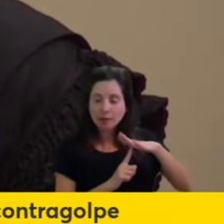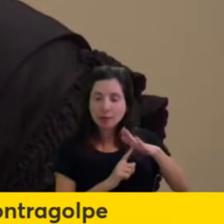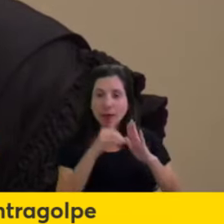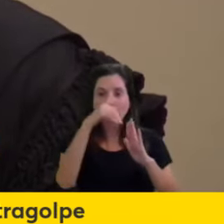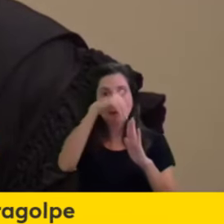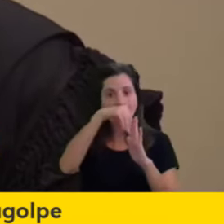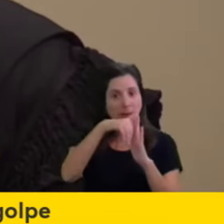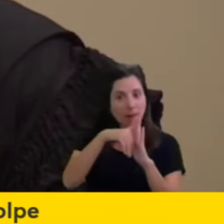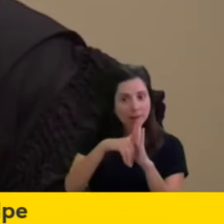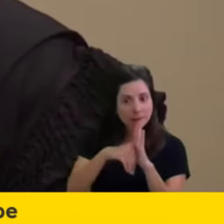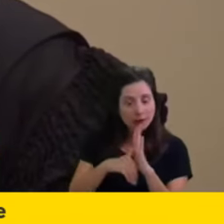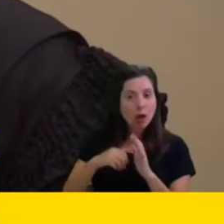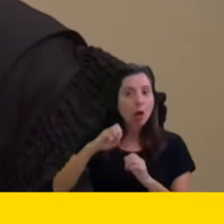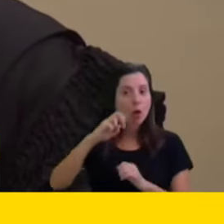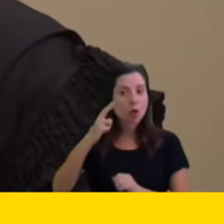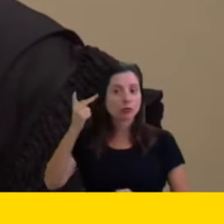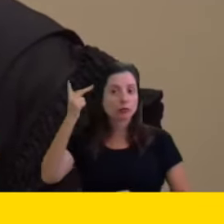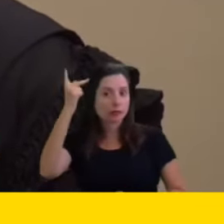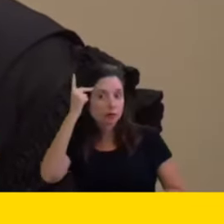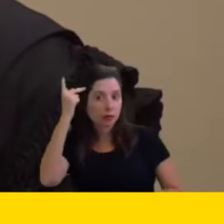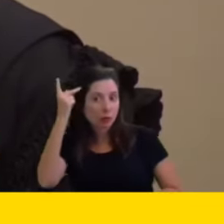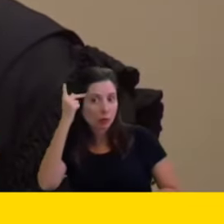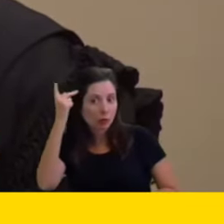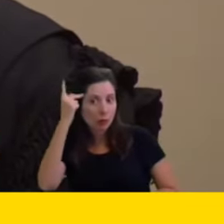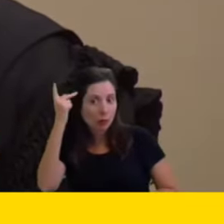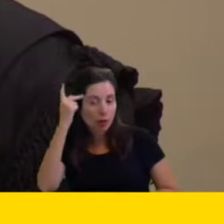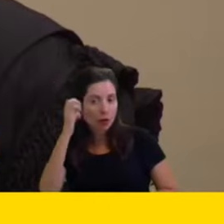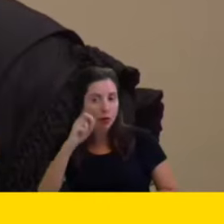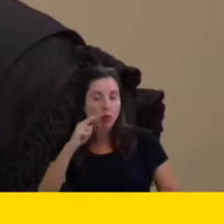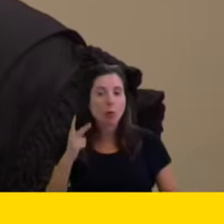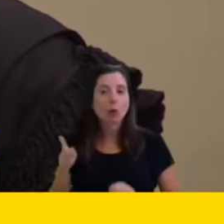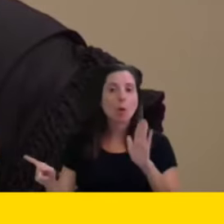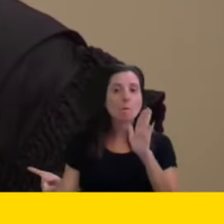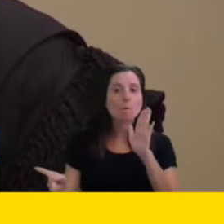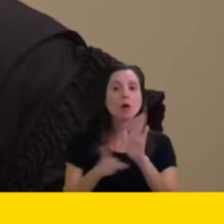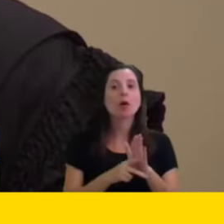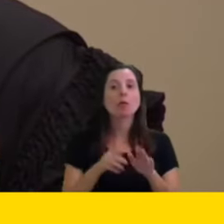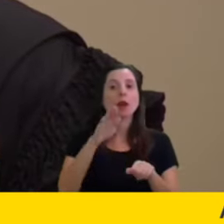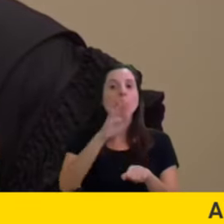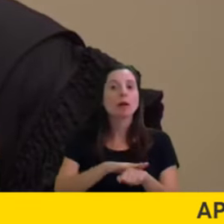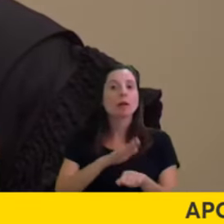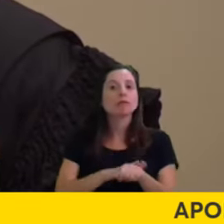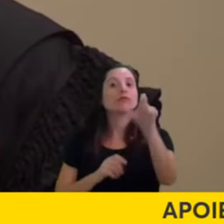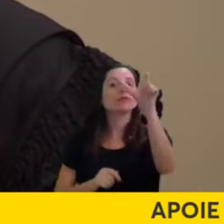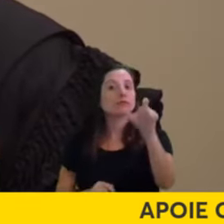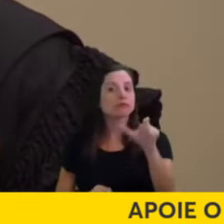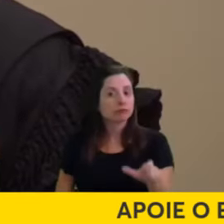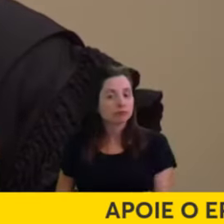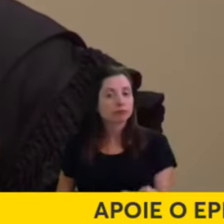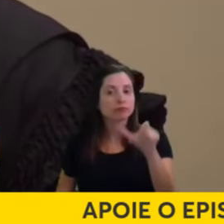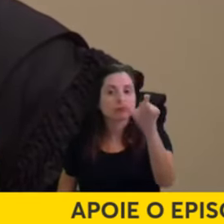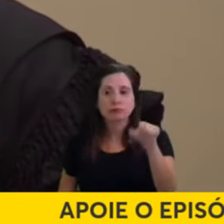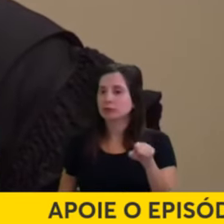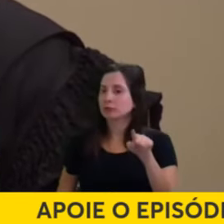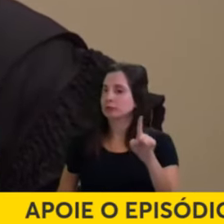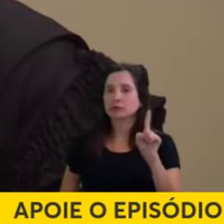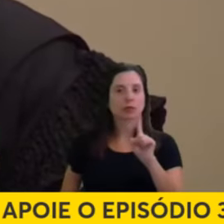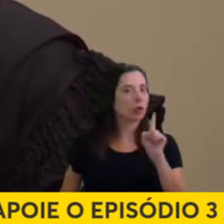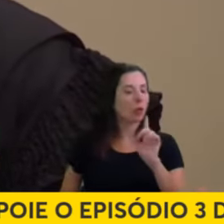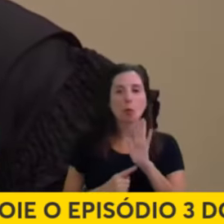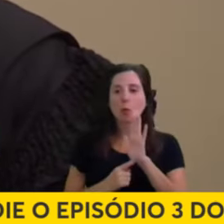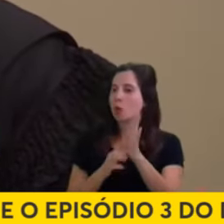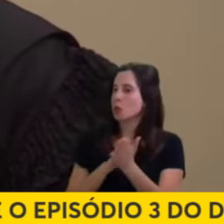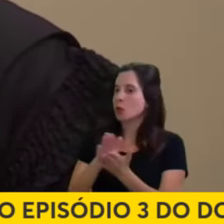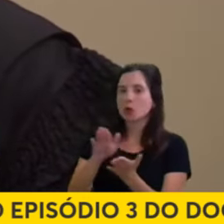ao legislativo de São Paulo obstaculizada pelo próprio investigante os autores não demonstraram gastos de sua própria campanha para dizer que